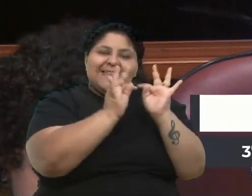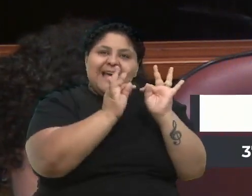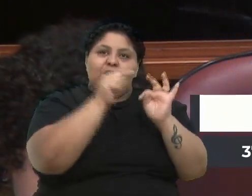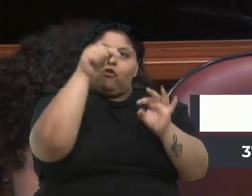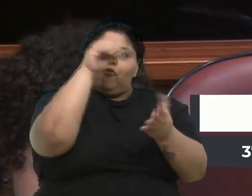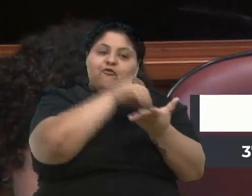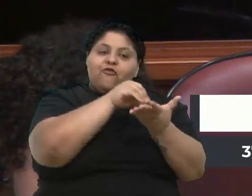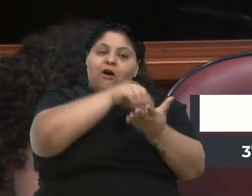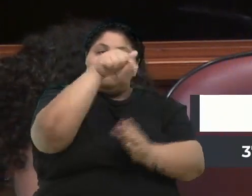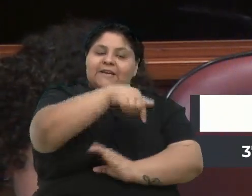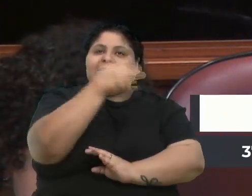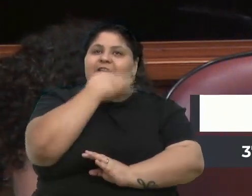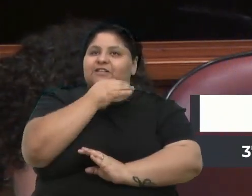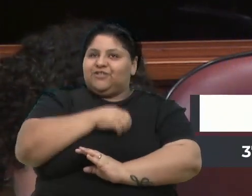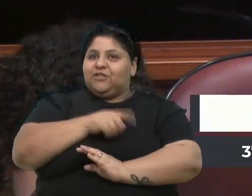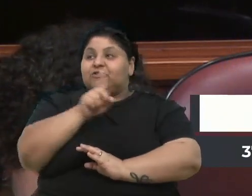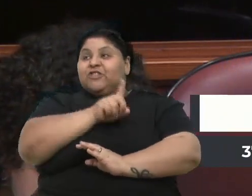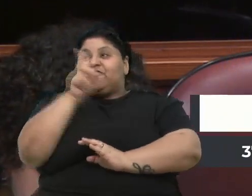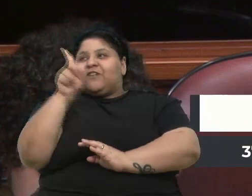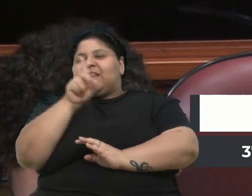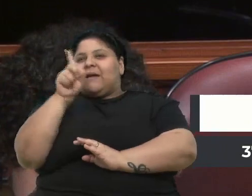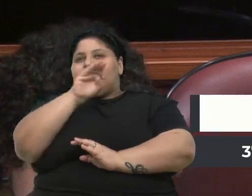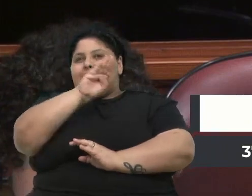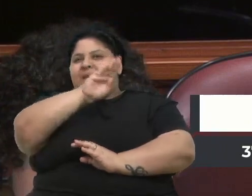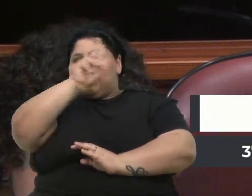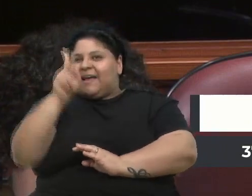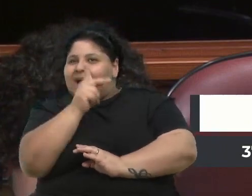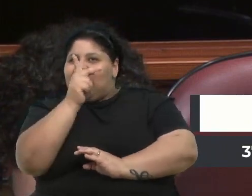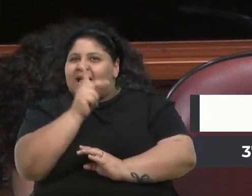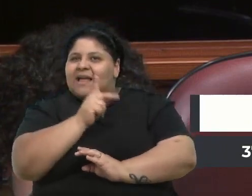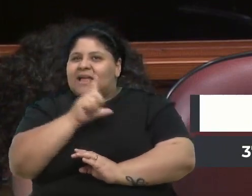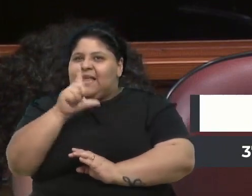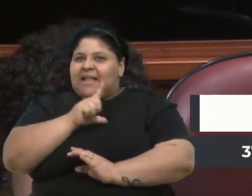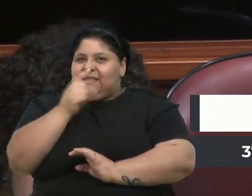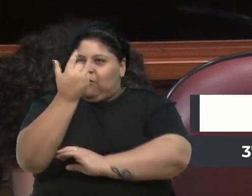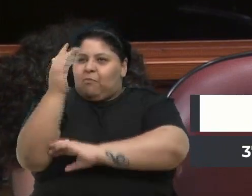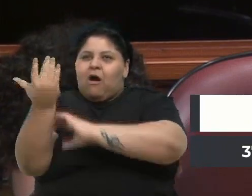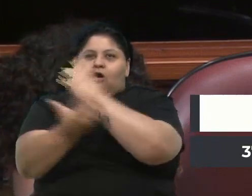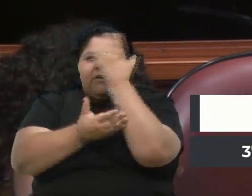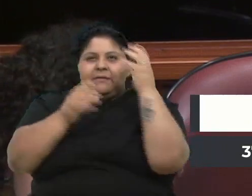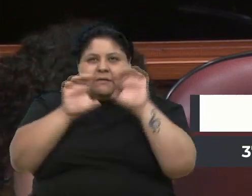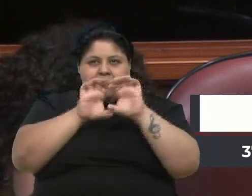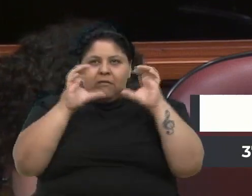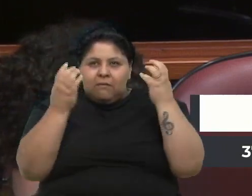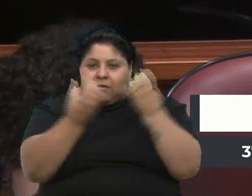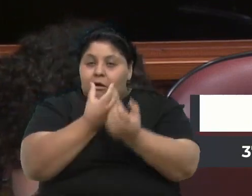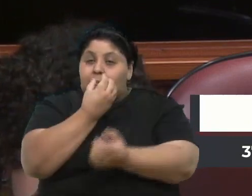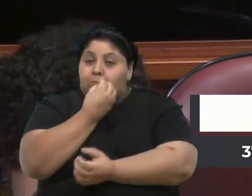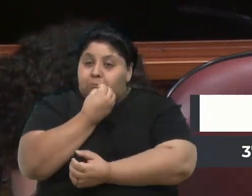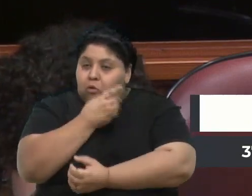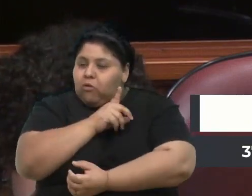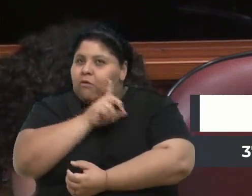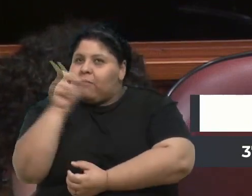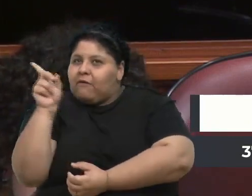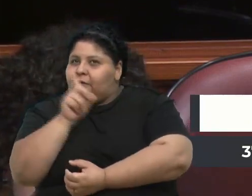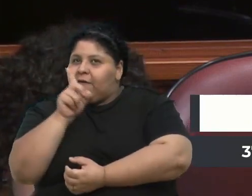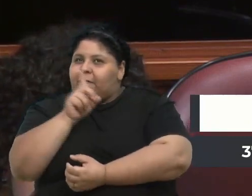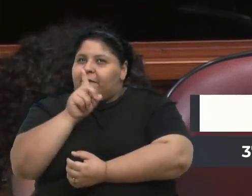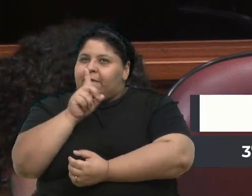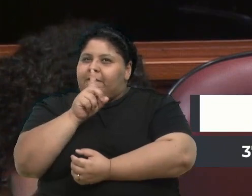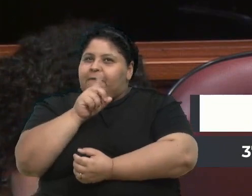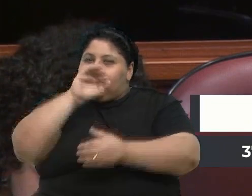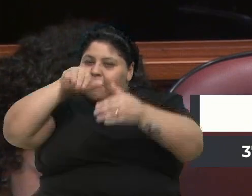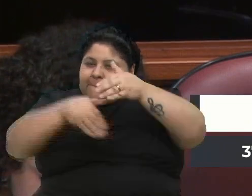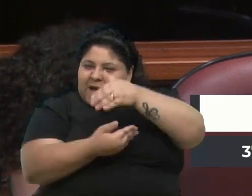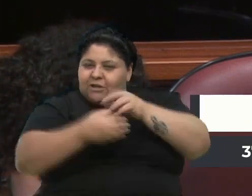vocês forem lá no Belo Horizonte, que tem uma horta comunitária bem bacana lá, embaixo ali da fiação da RGE, sabem o que está acontecendo em